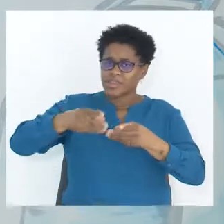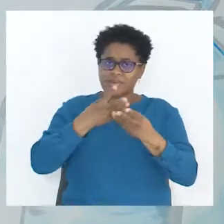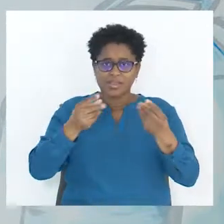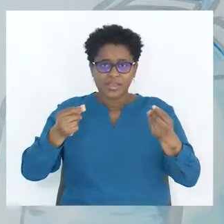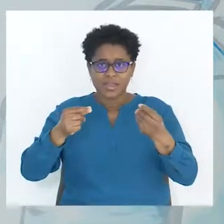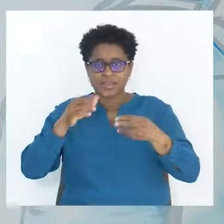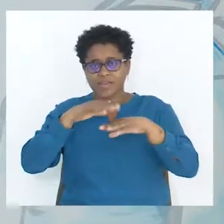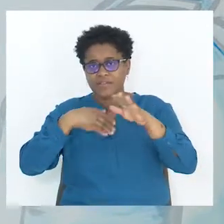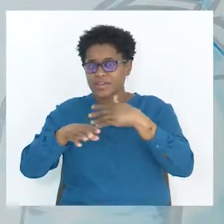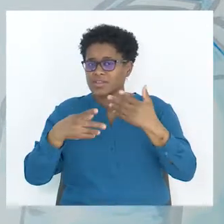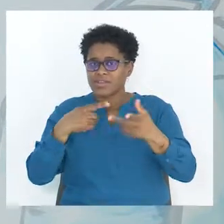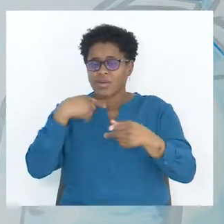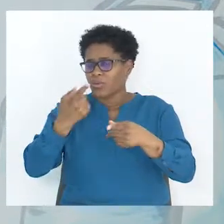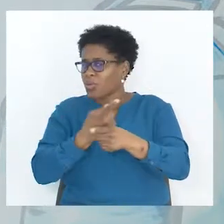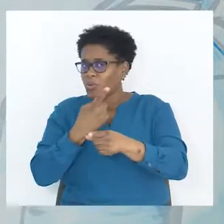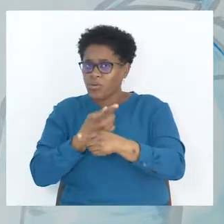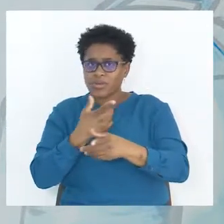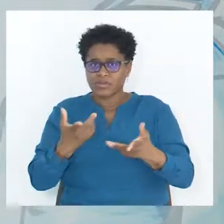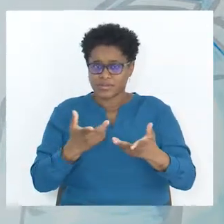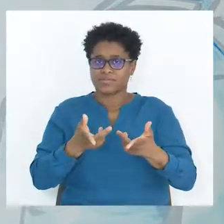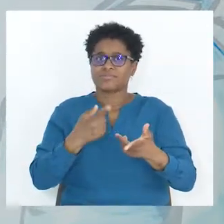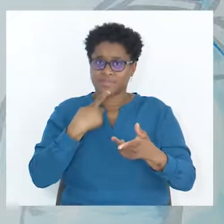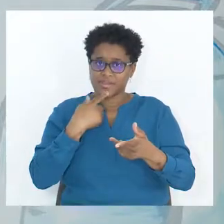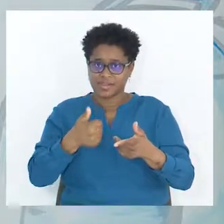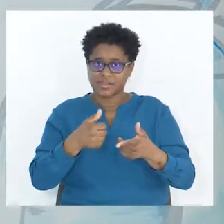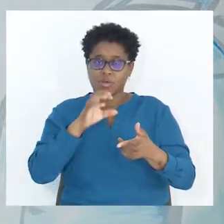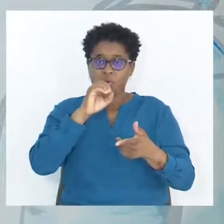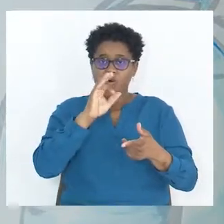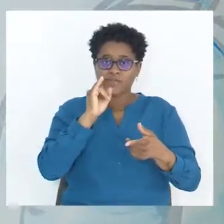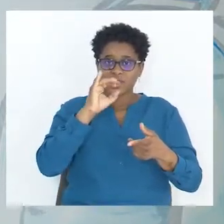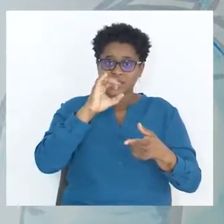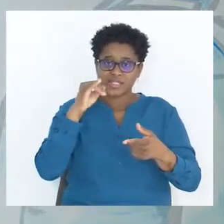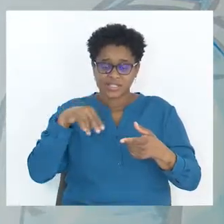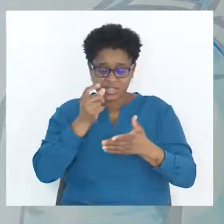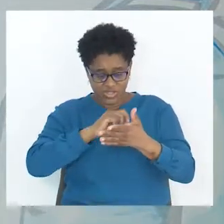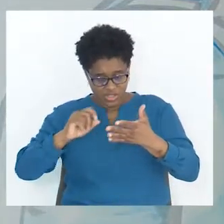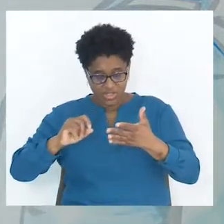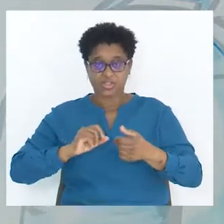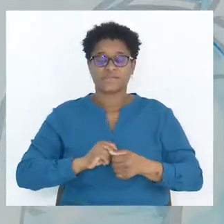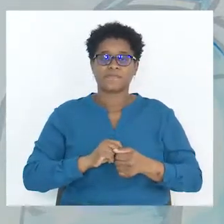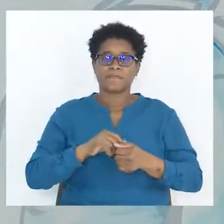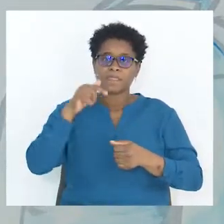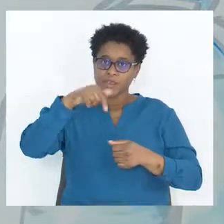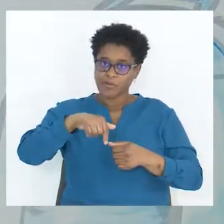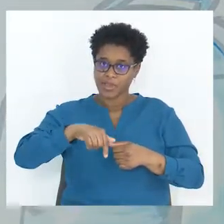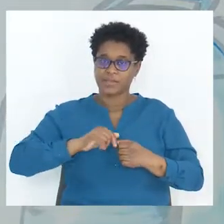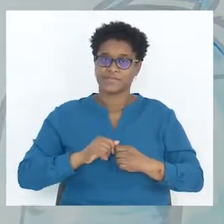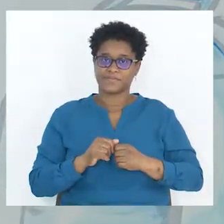outra montagem, a fazer qualquer outra coisa. É oficina, ok? Oficina de escrita. Temos